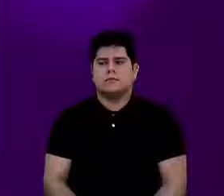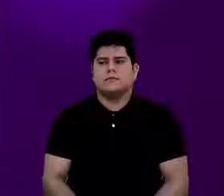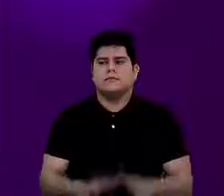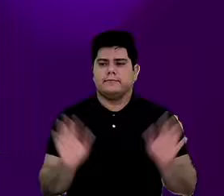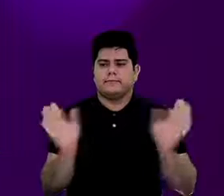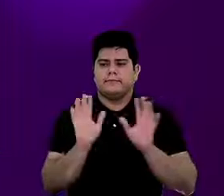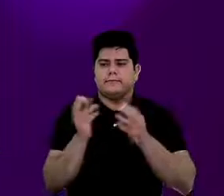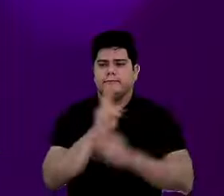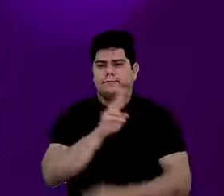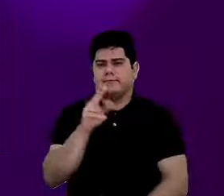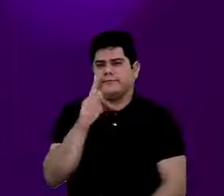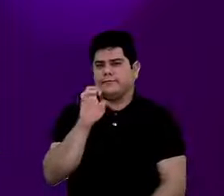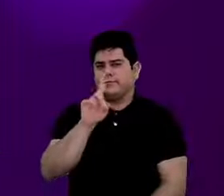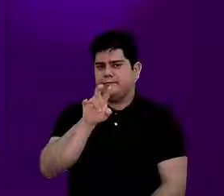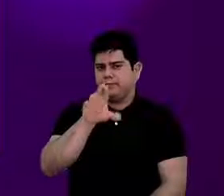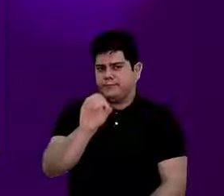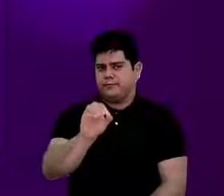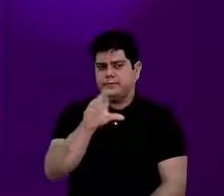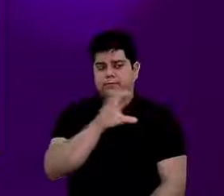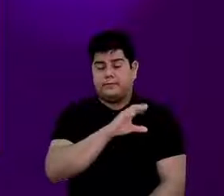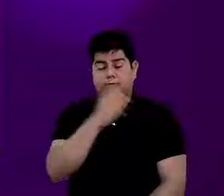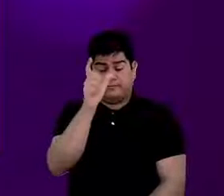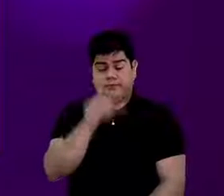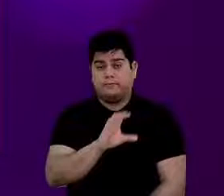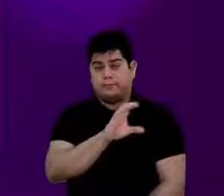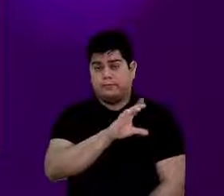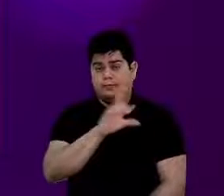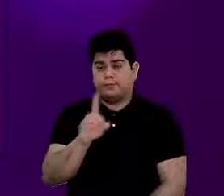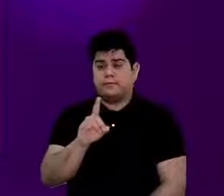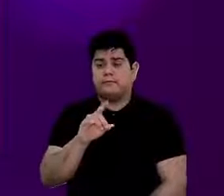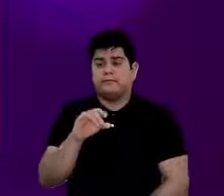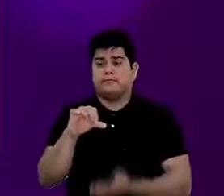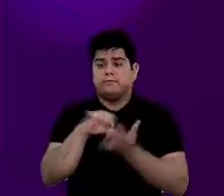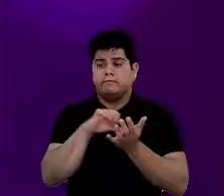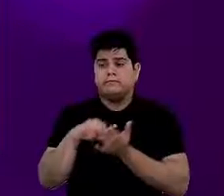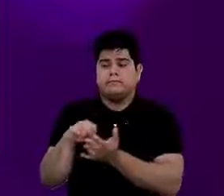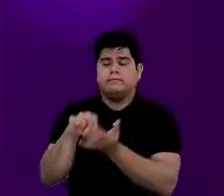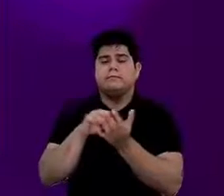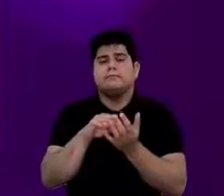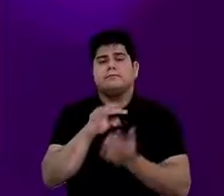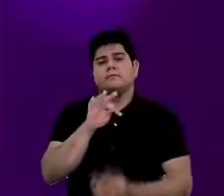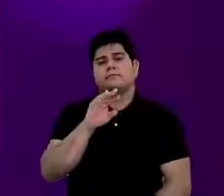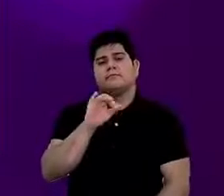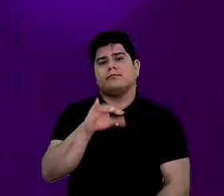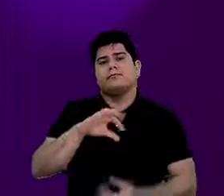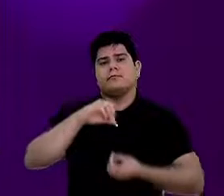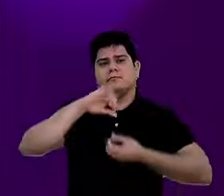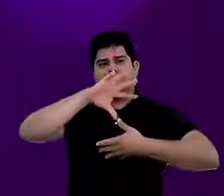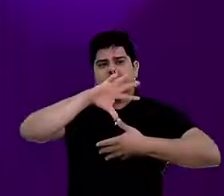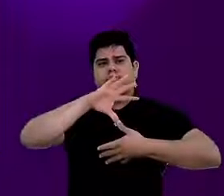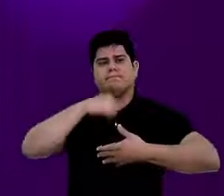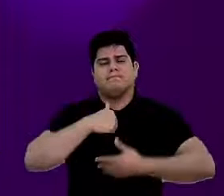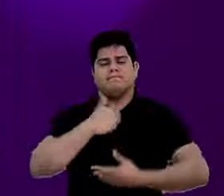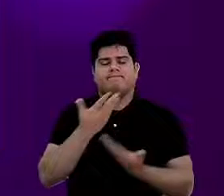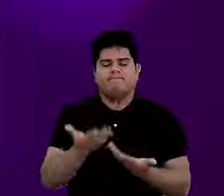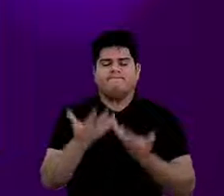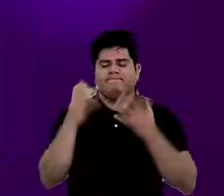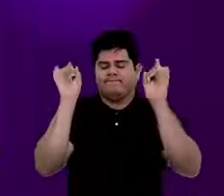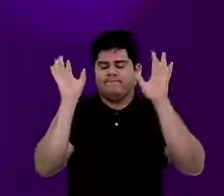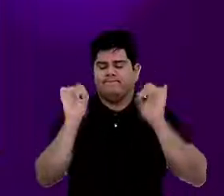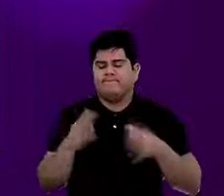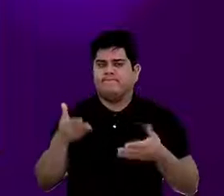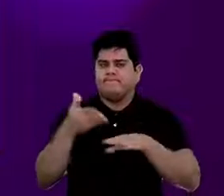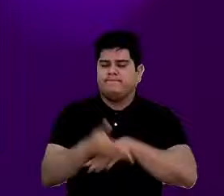Olá, meu nome é Pedro Barros, sou coordenador da Rede Torácica e Telecardiologia do Grupo Américas. Para mim é um privilégio estar